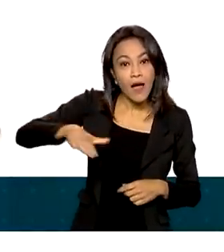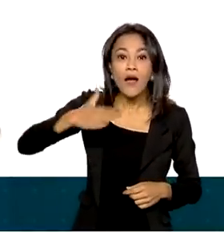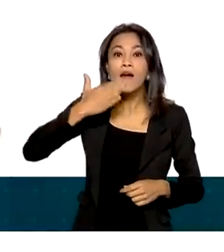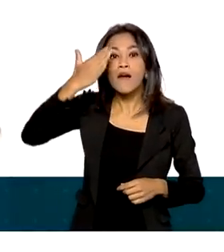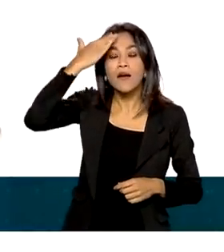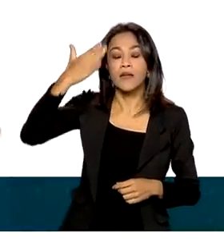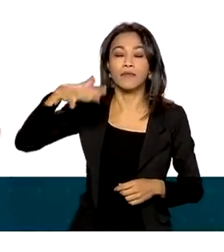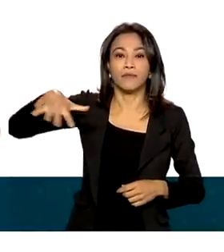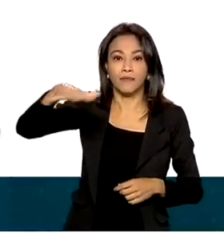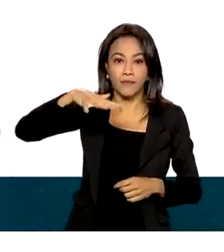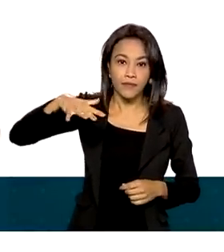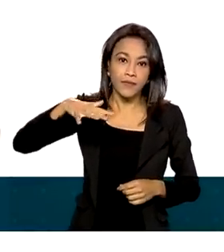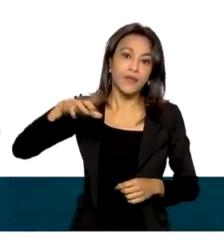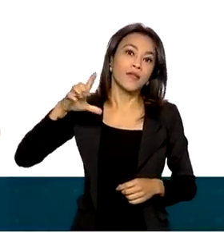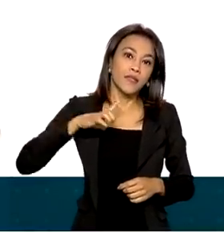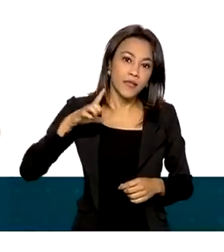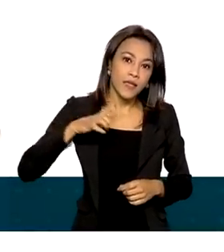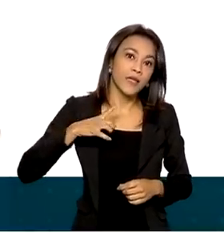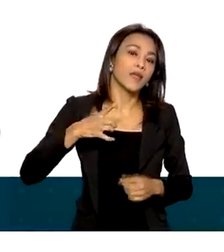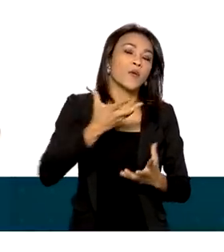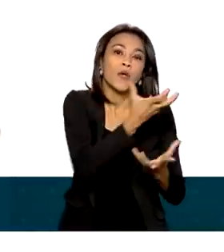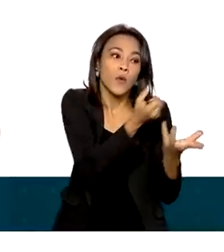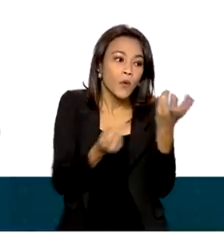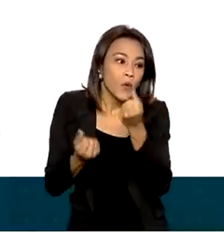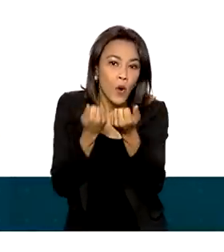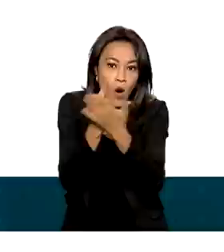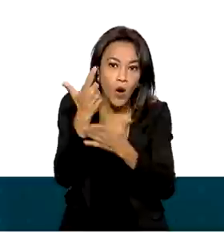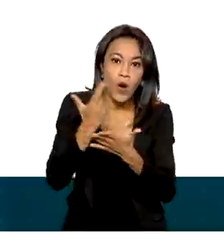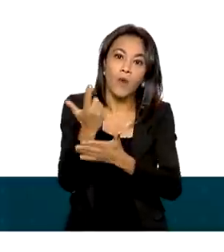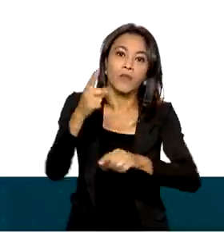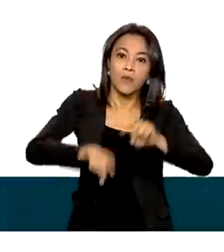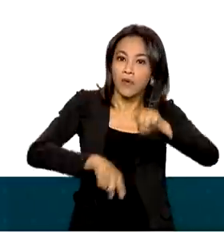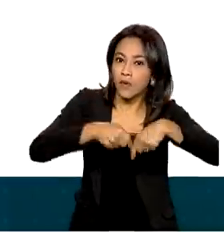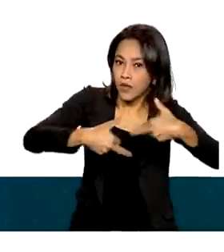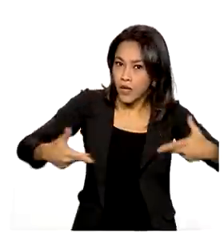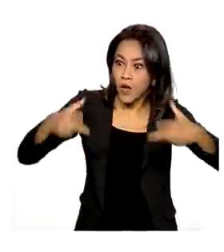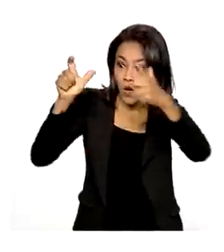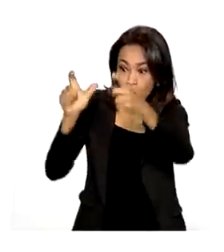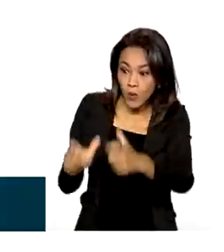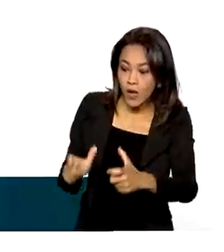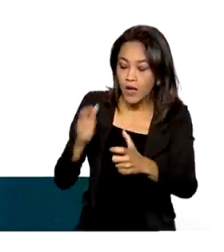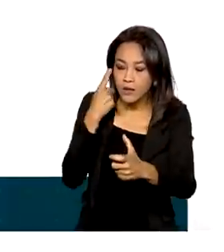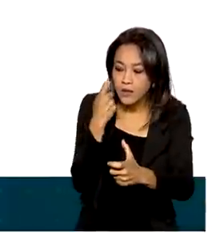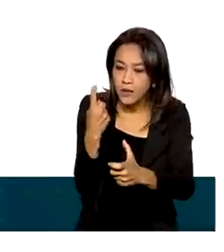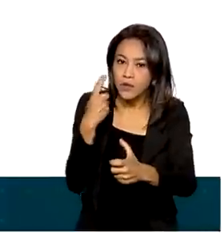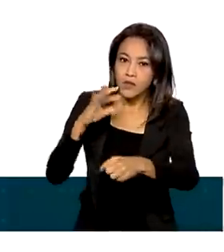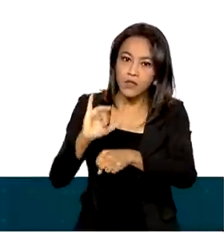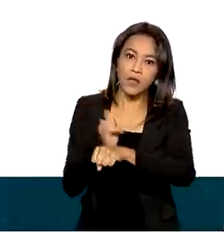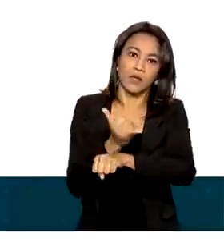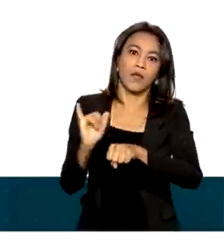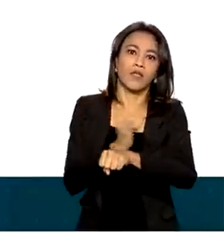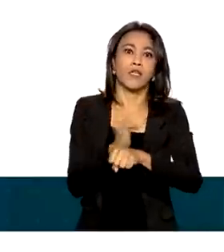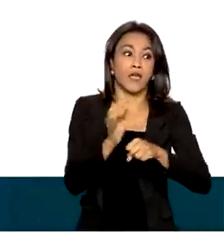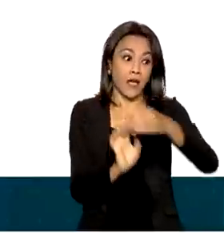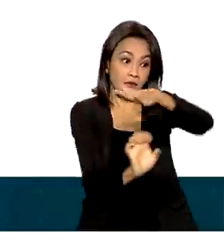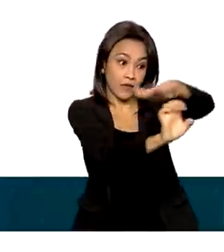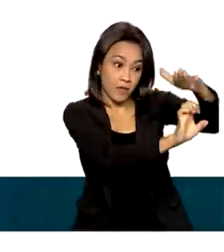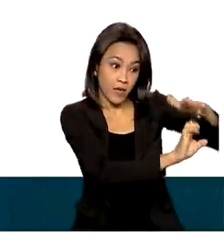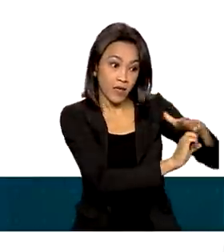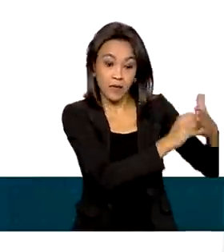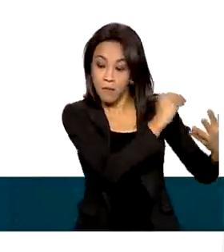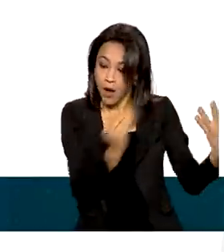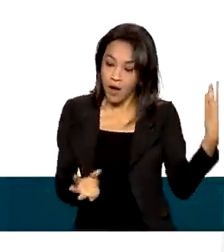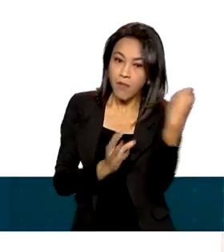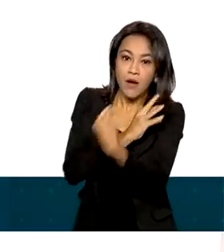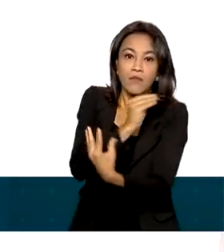importante hub para a reexportação de produtos. Então, é um lugar interessante, estratégico, para que as empresas mandem os seus produtos, que são consumidos